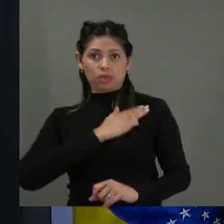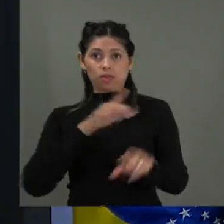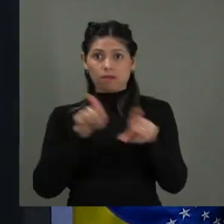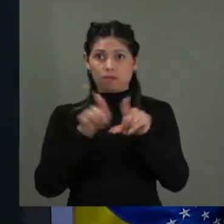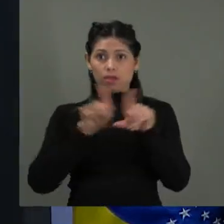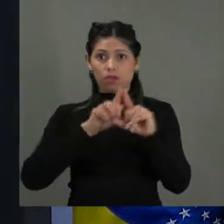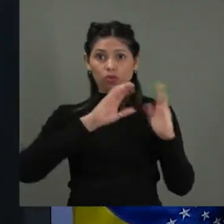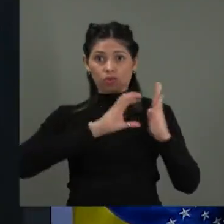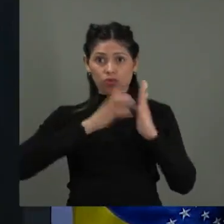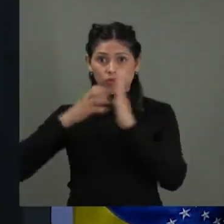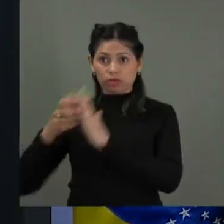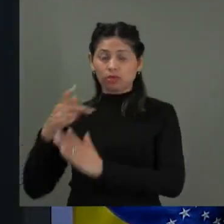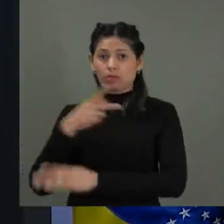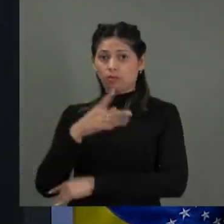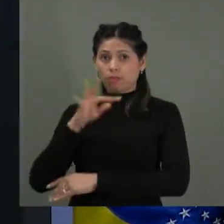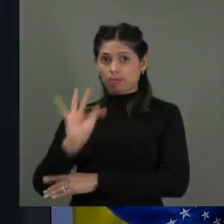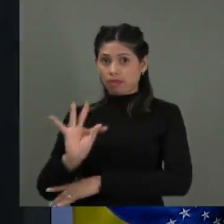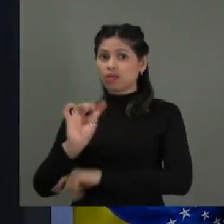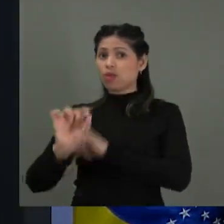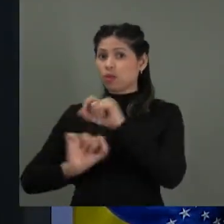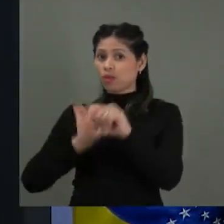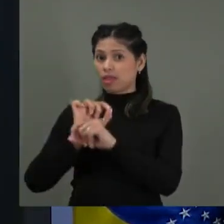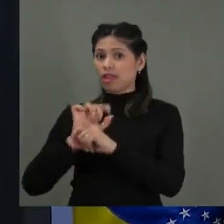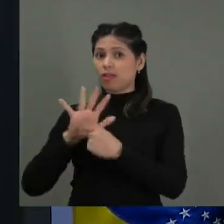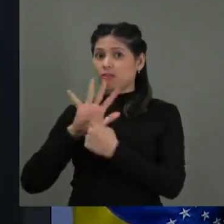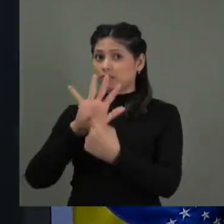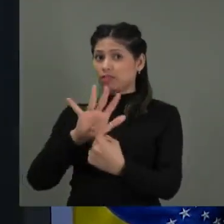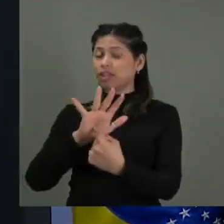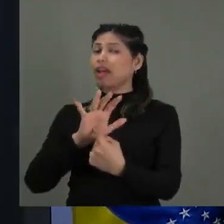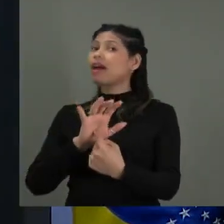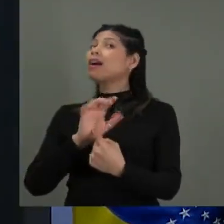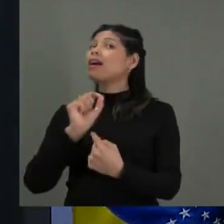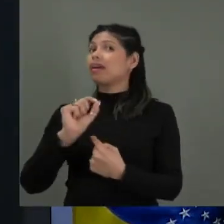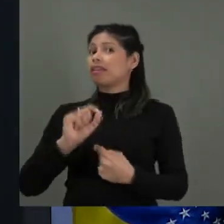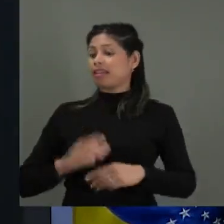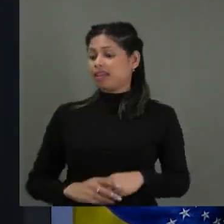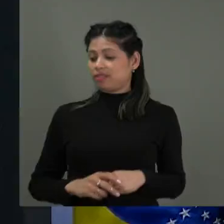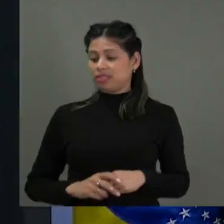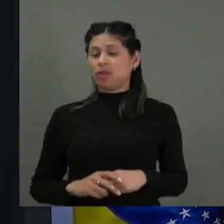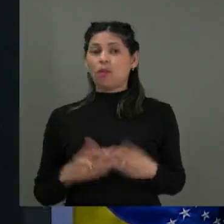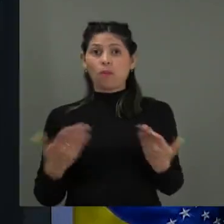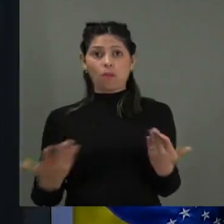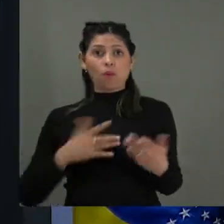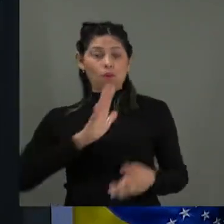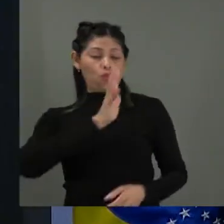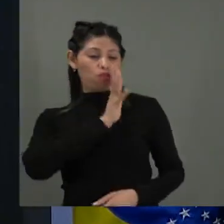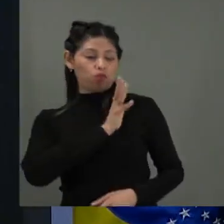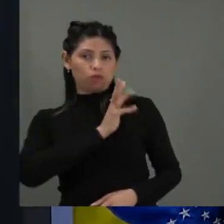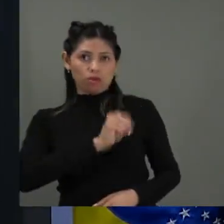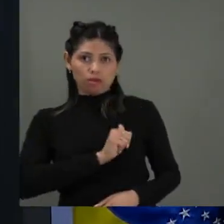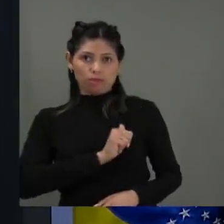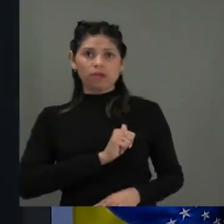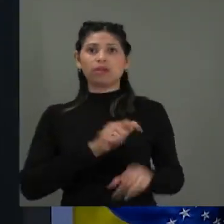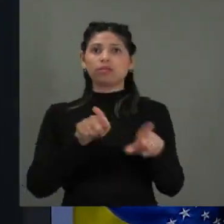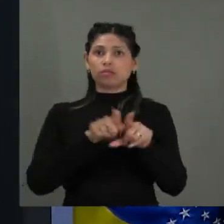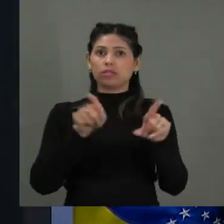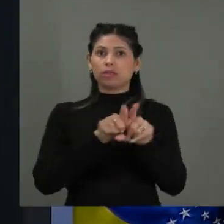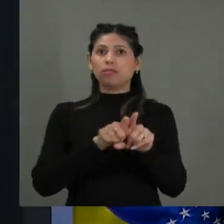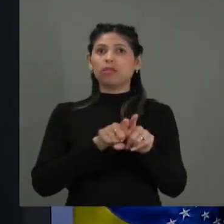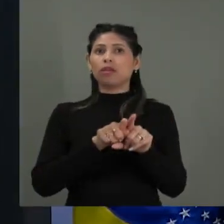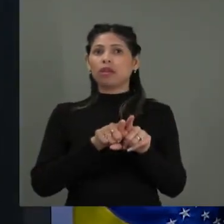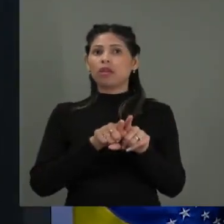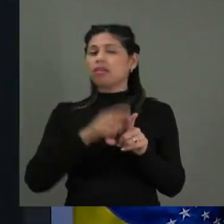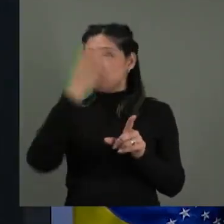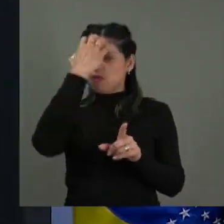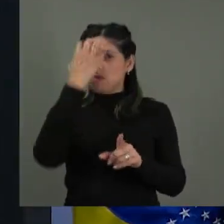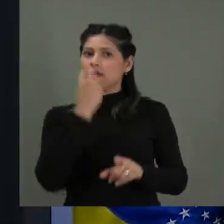do PT em reconhecer as ações terroristas do Hamas na faixa de Gaza, talvez nos